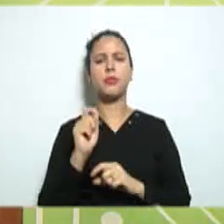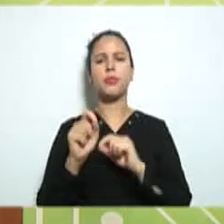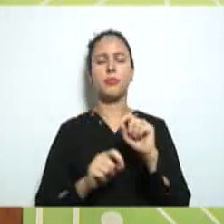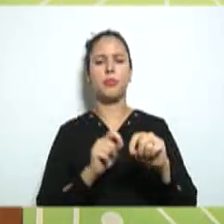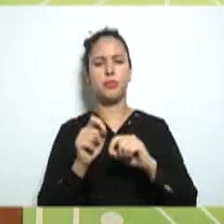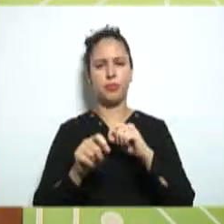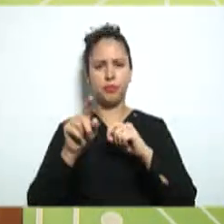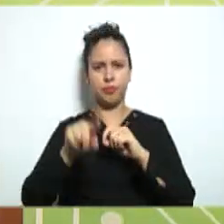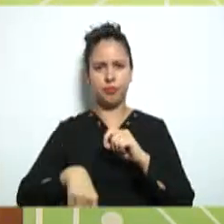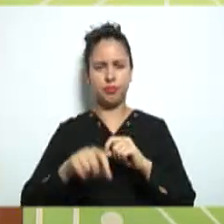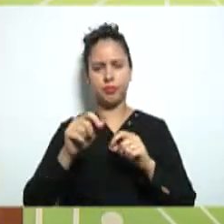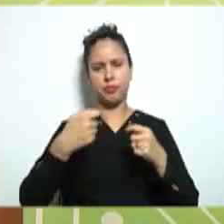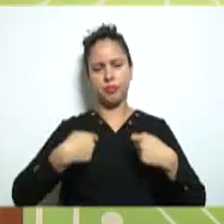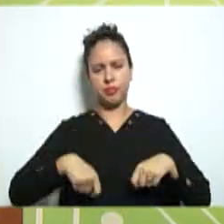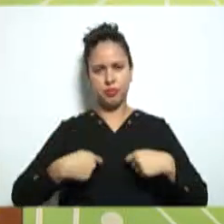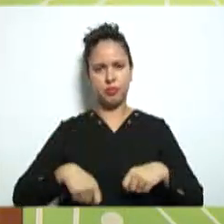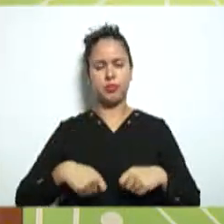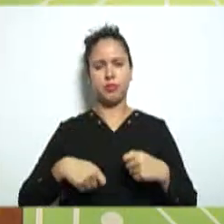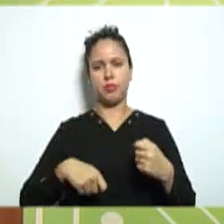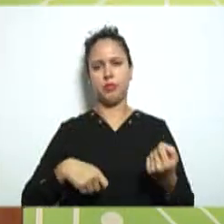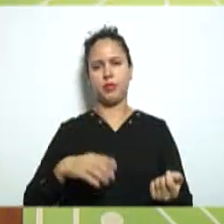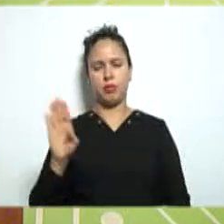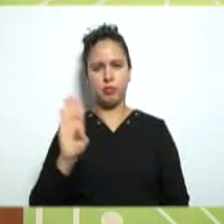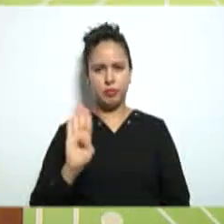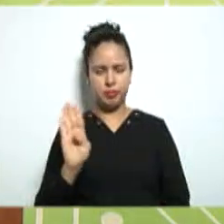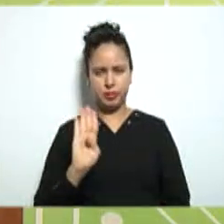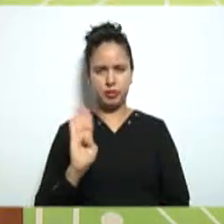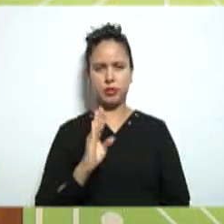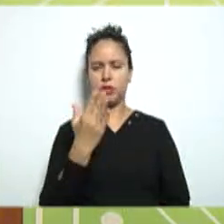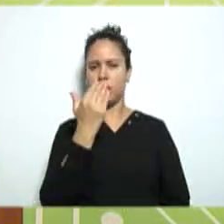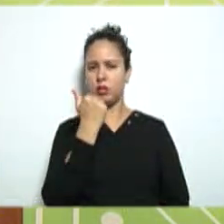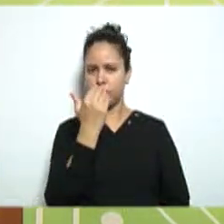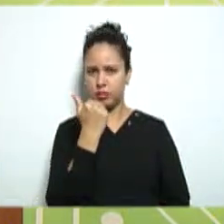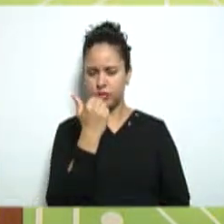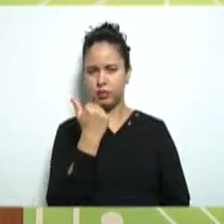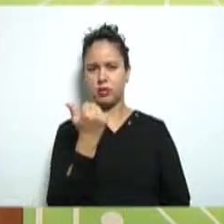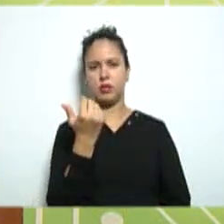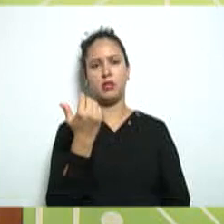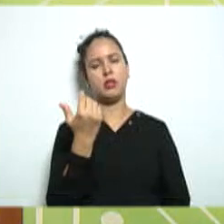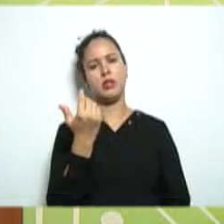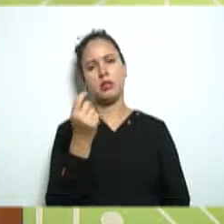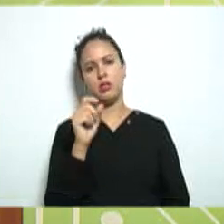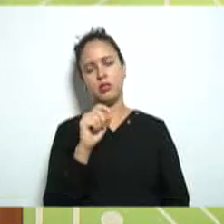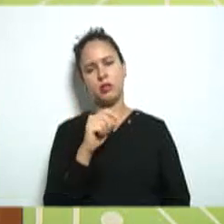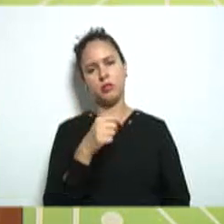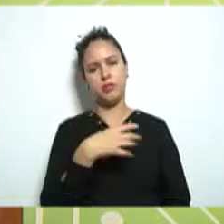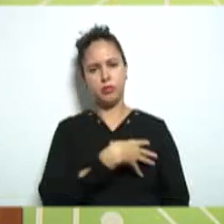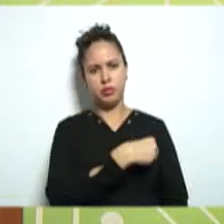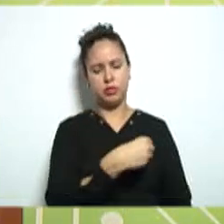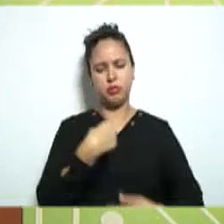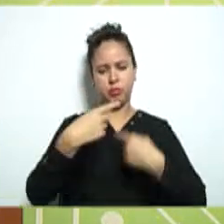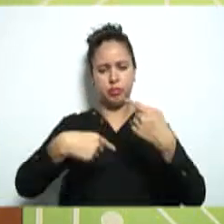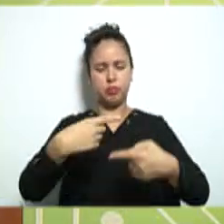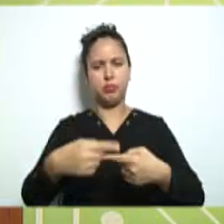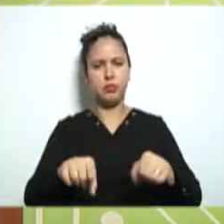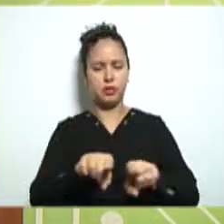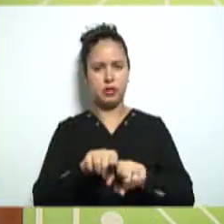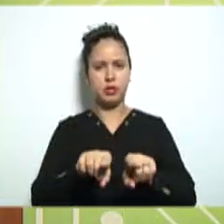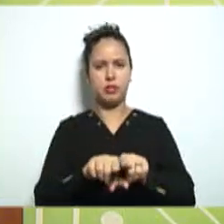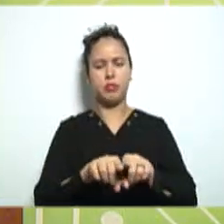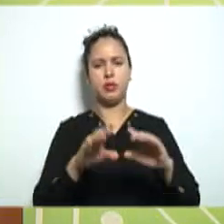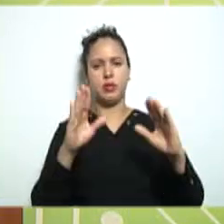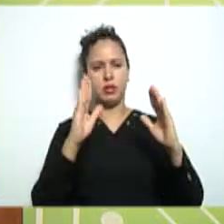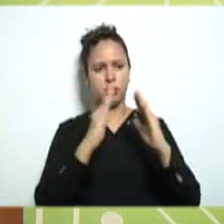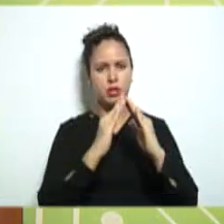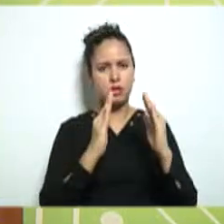professora? Necessidades biológicas, de alimentação, de reprodução, necessidades físicas, do